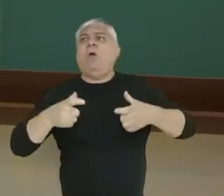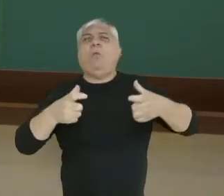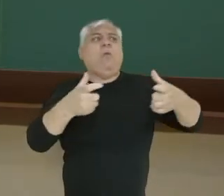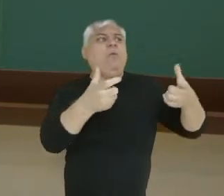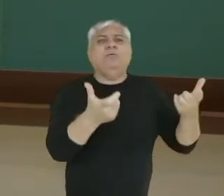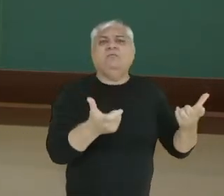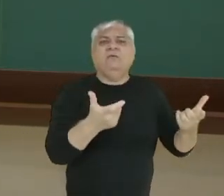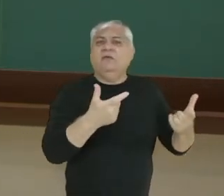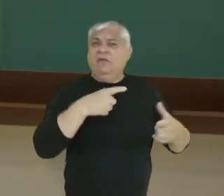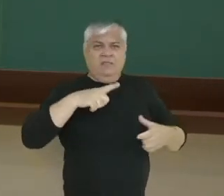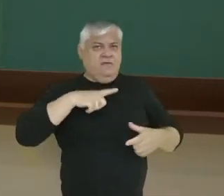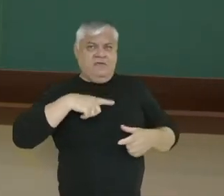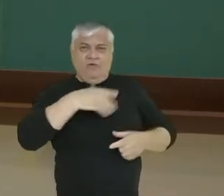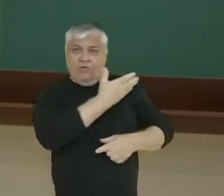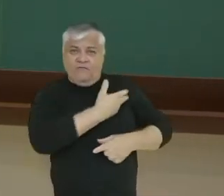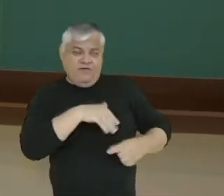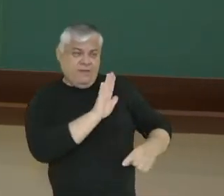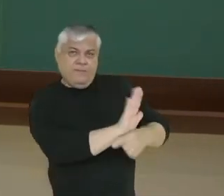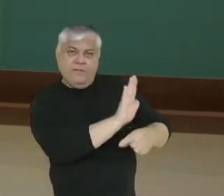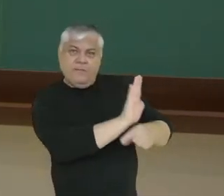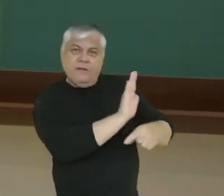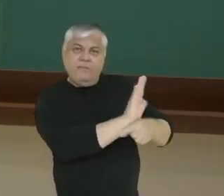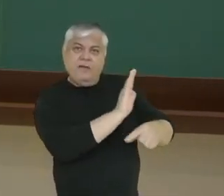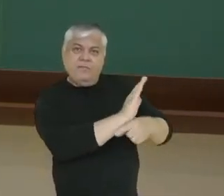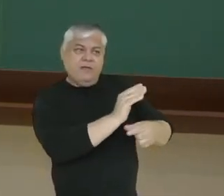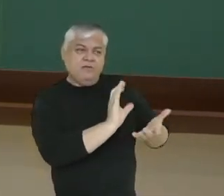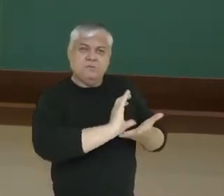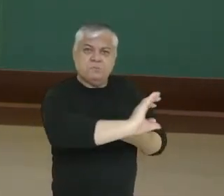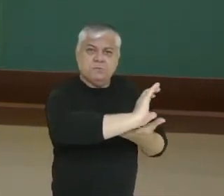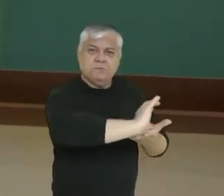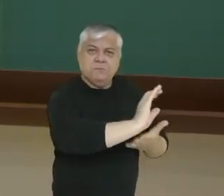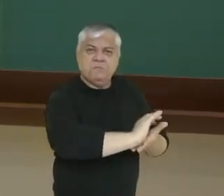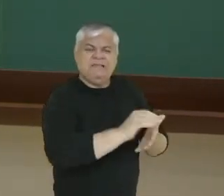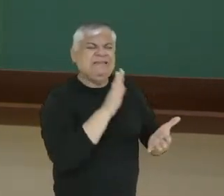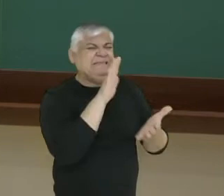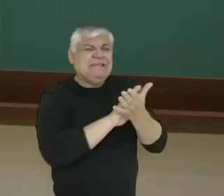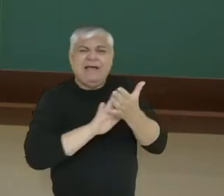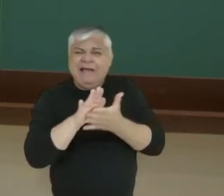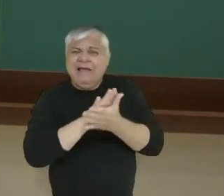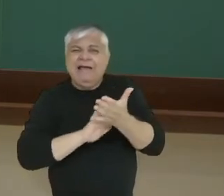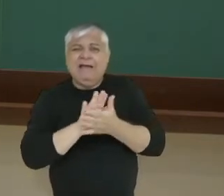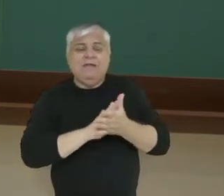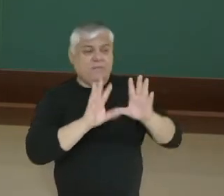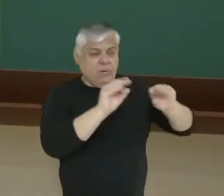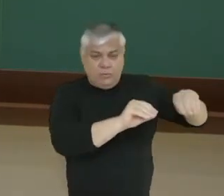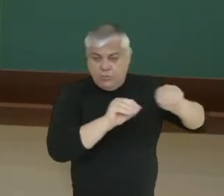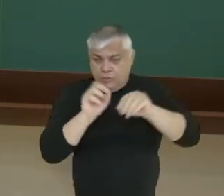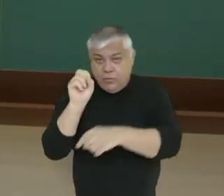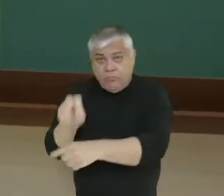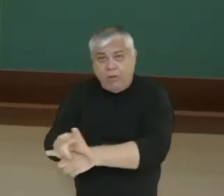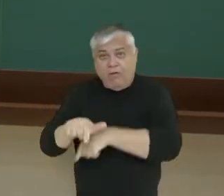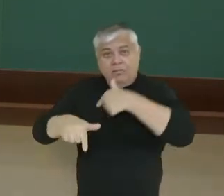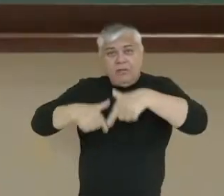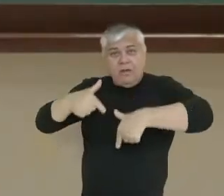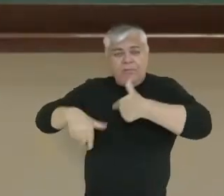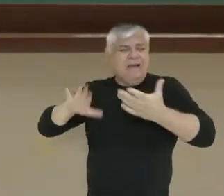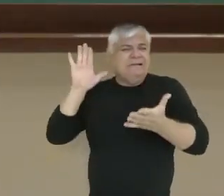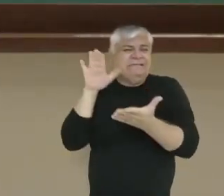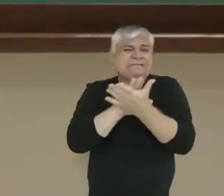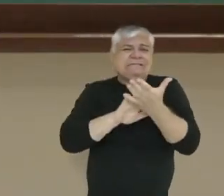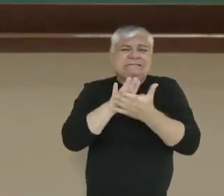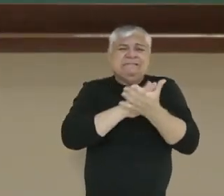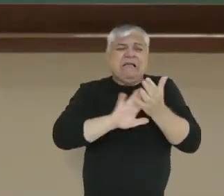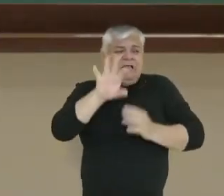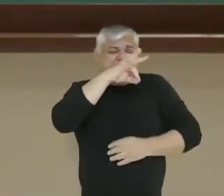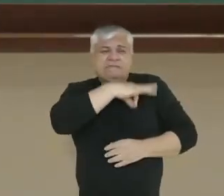um auxílio do governo, não houve um projeto de colocar eles no mercado de trabalho, né, de